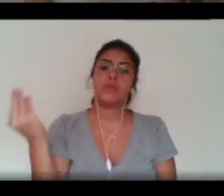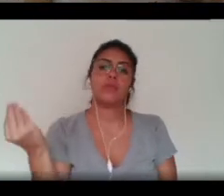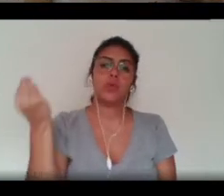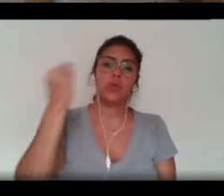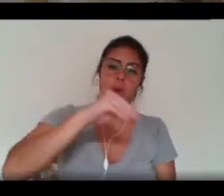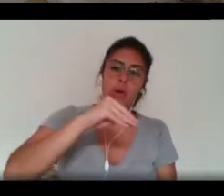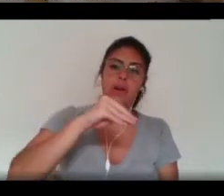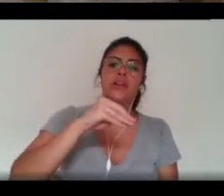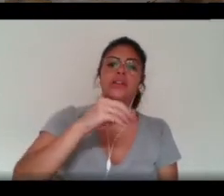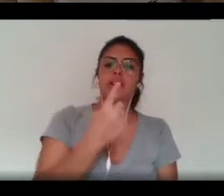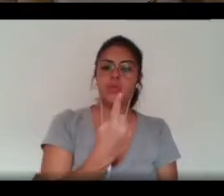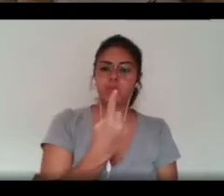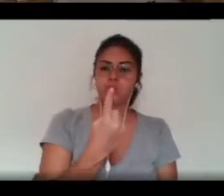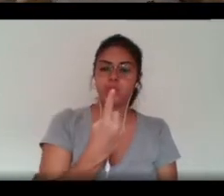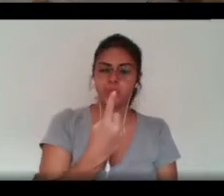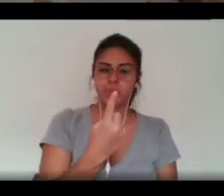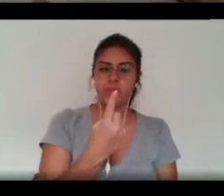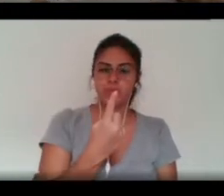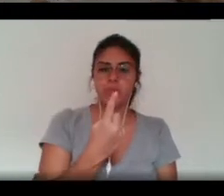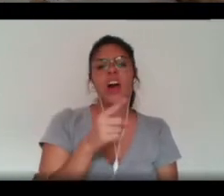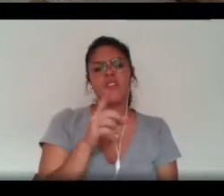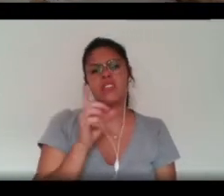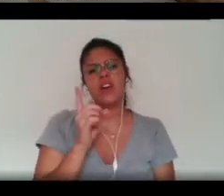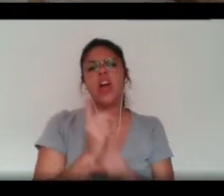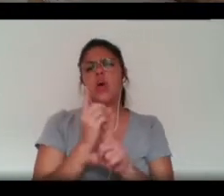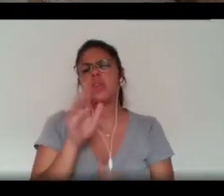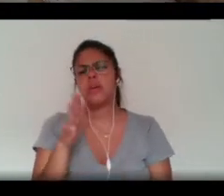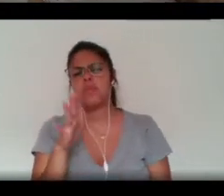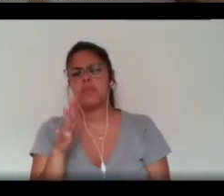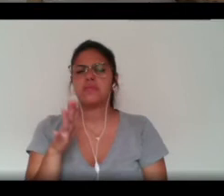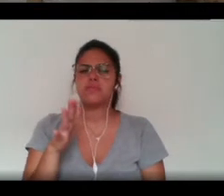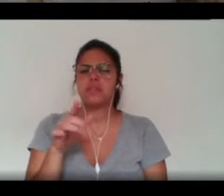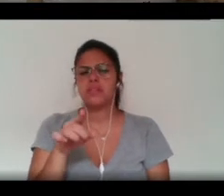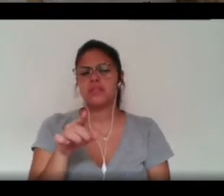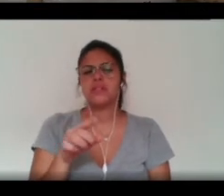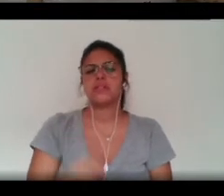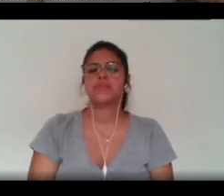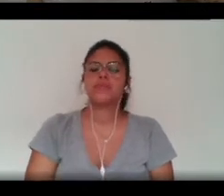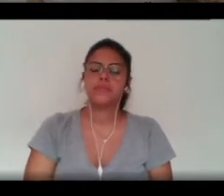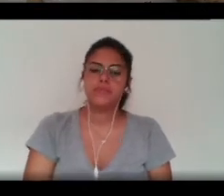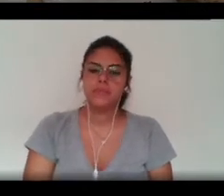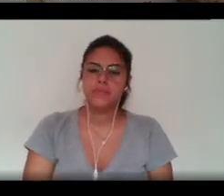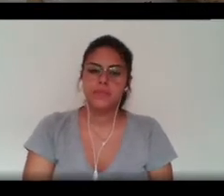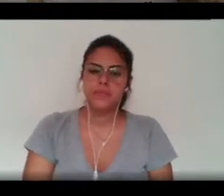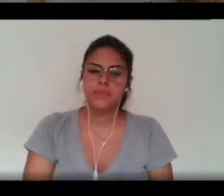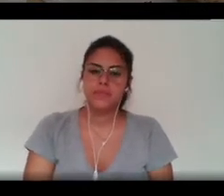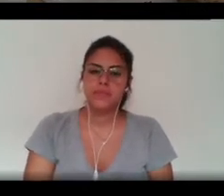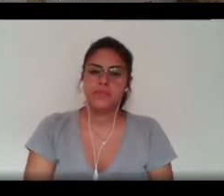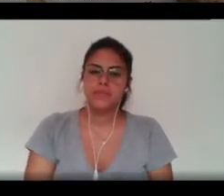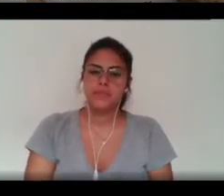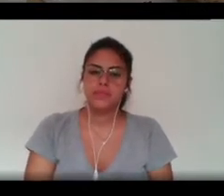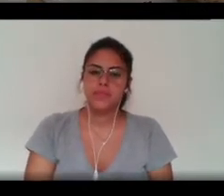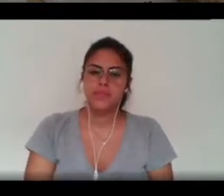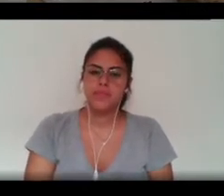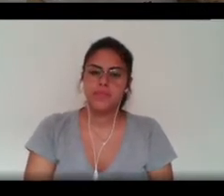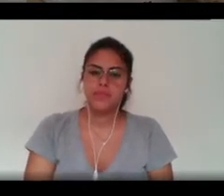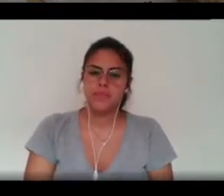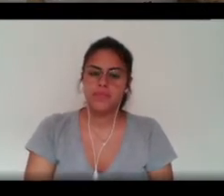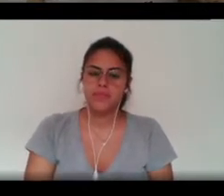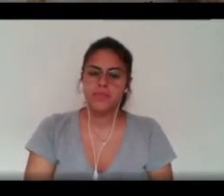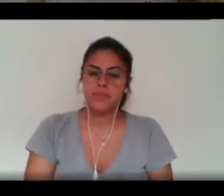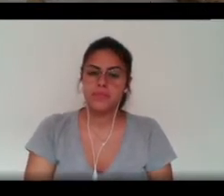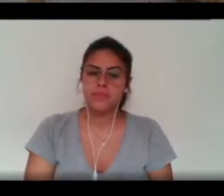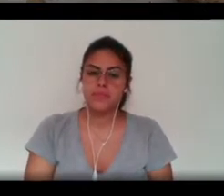na equação 1. Se você fizer isso, você vai achar alguma coisa do tipo meio de G T0